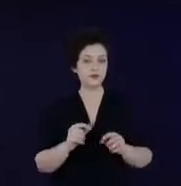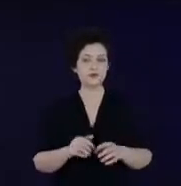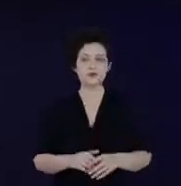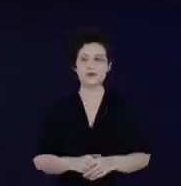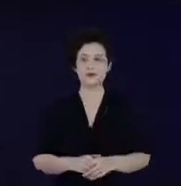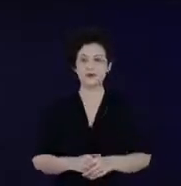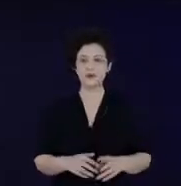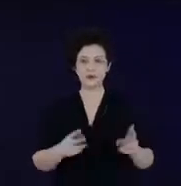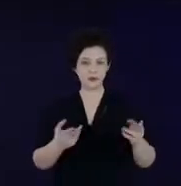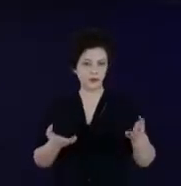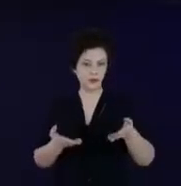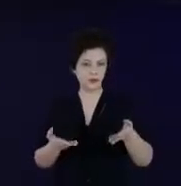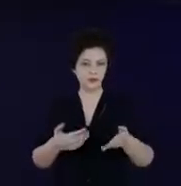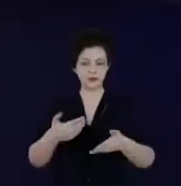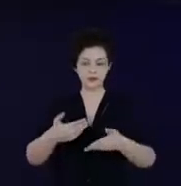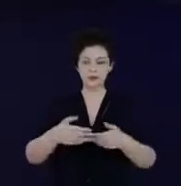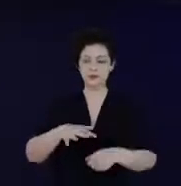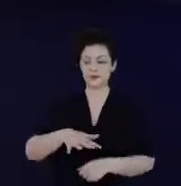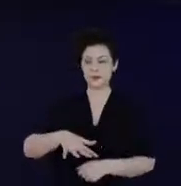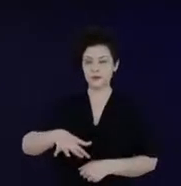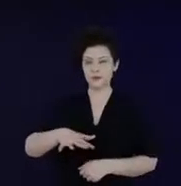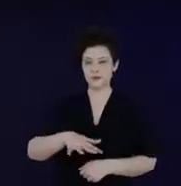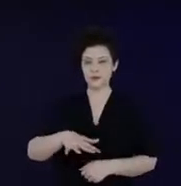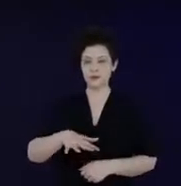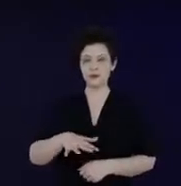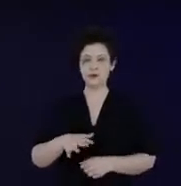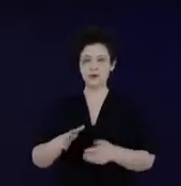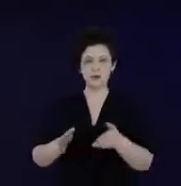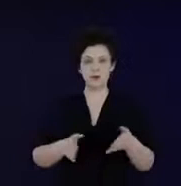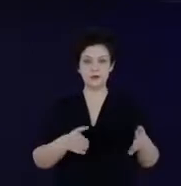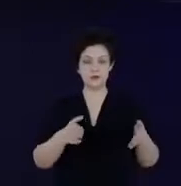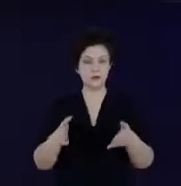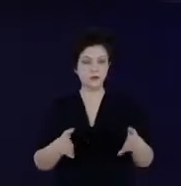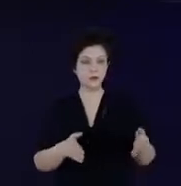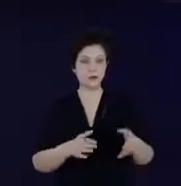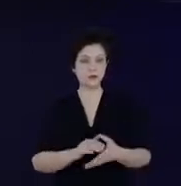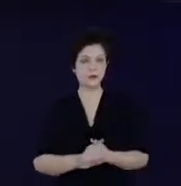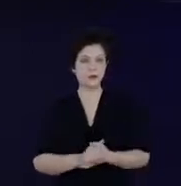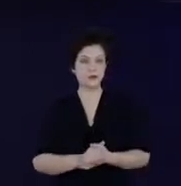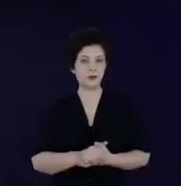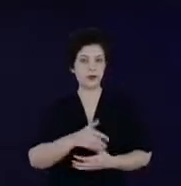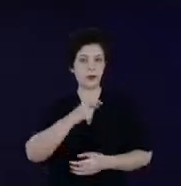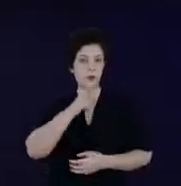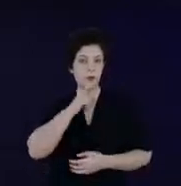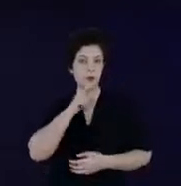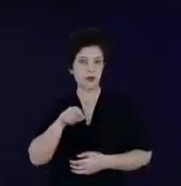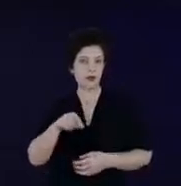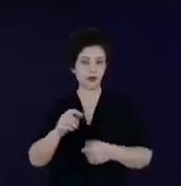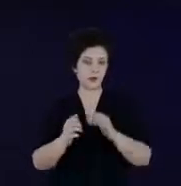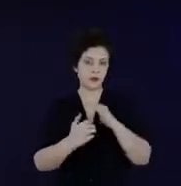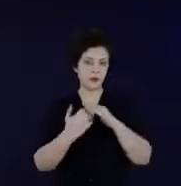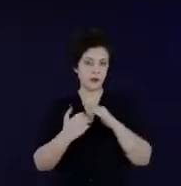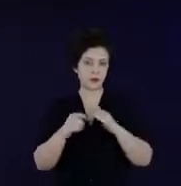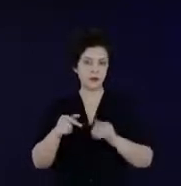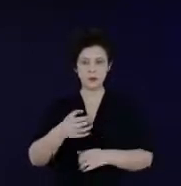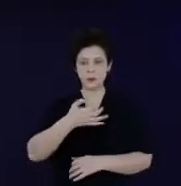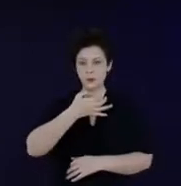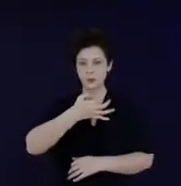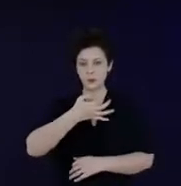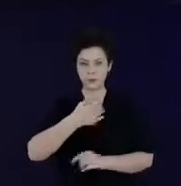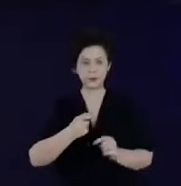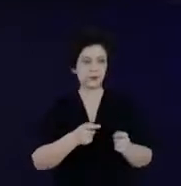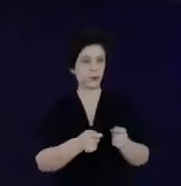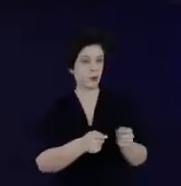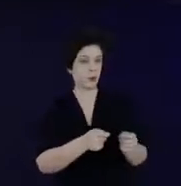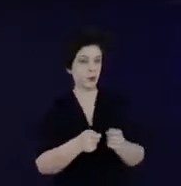agora estamos fazendo nas áreas operacionais da State Grid, essa gestão de